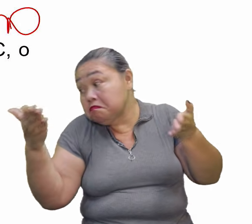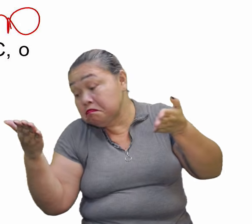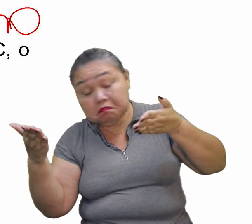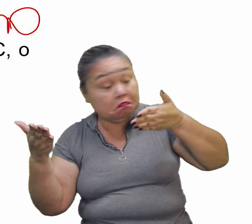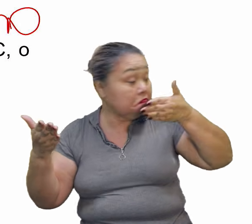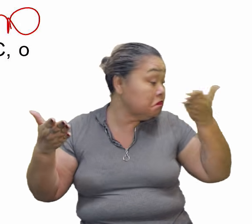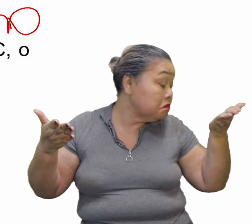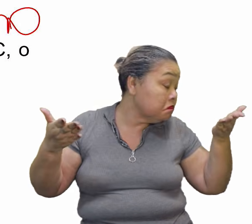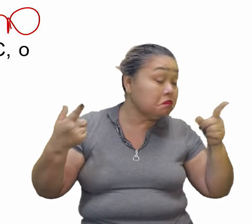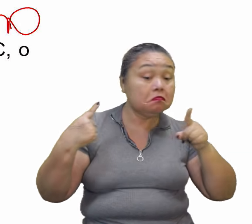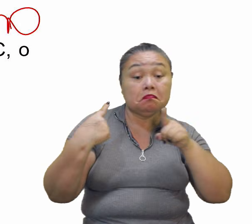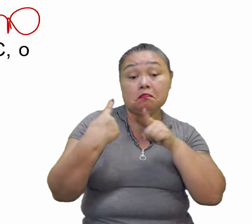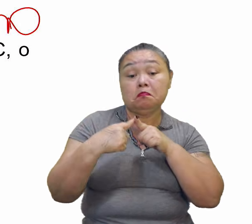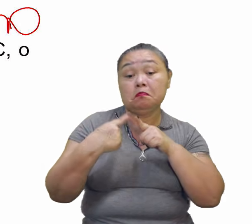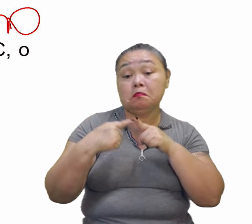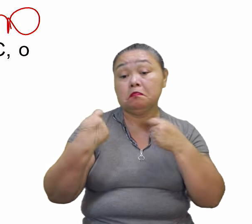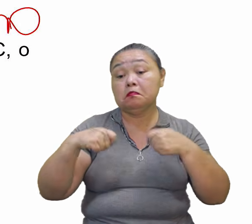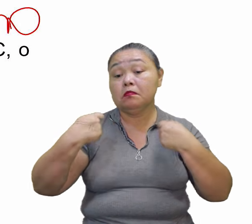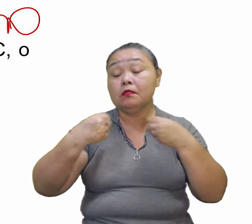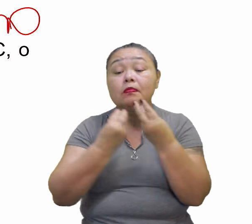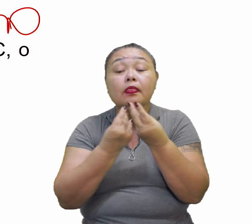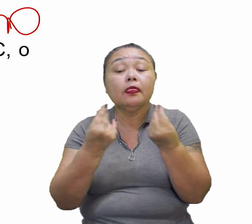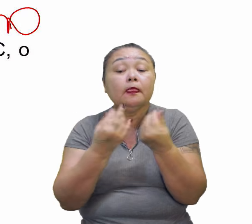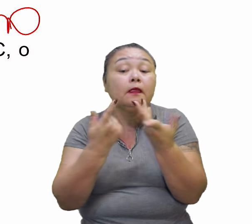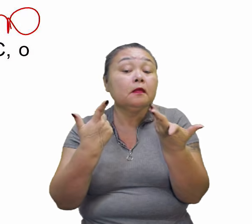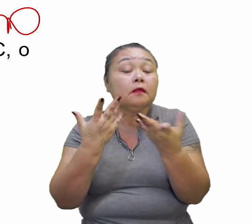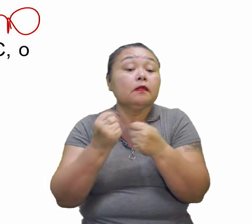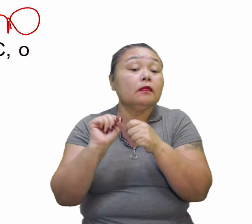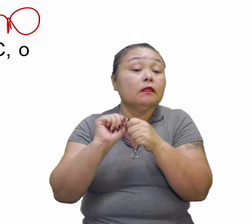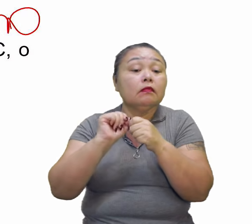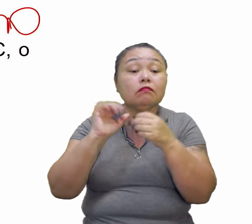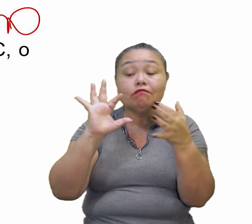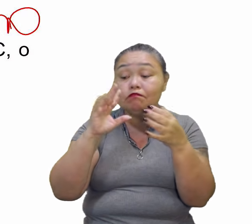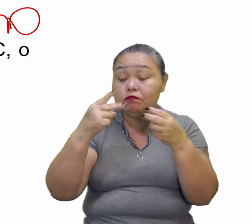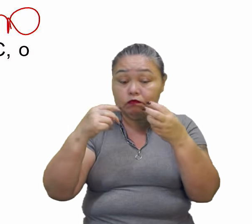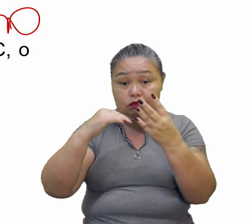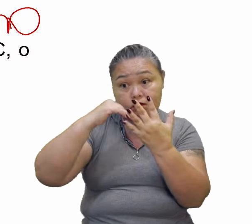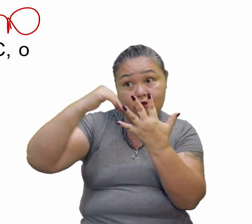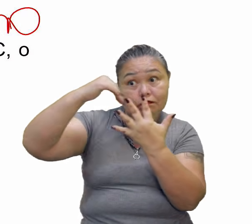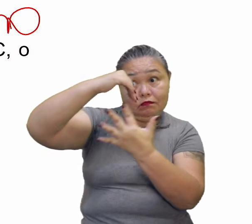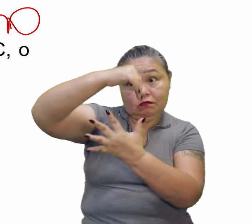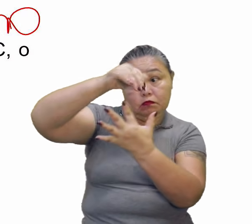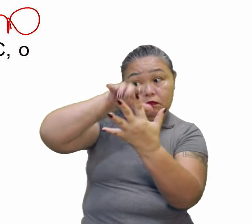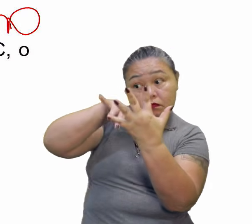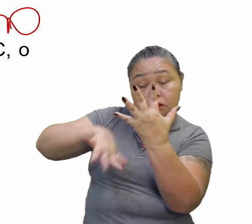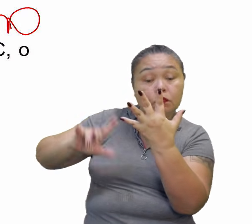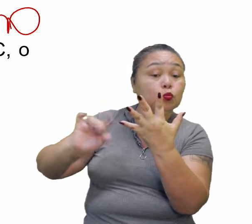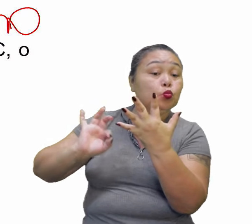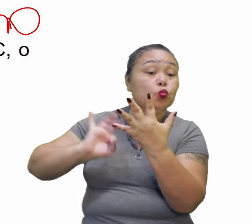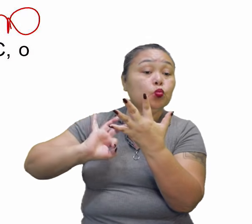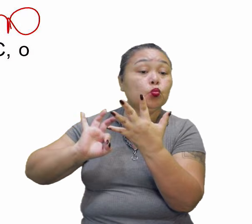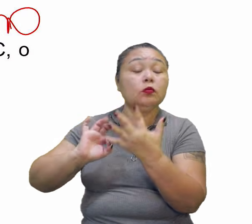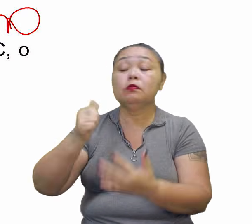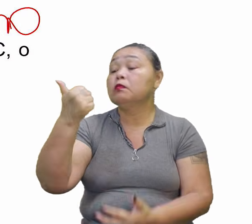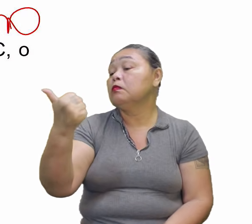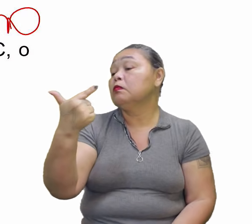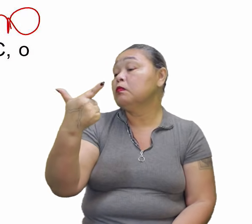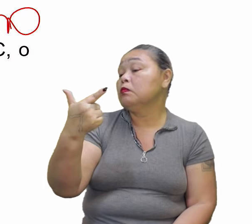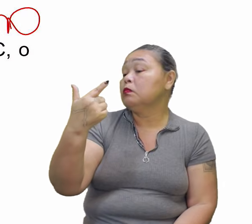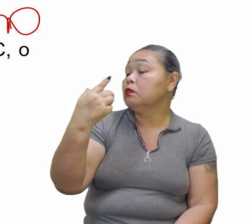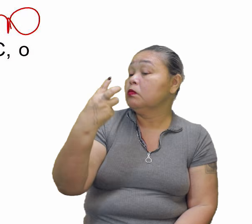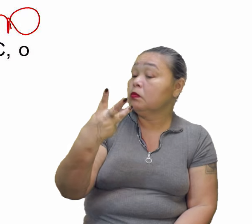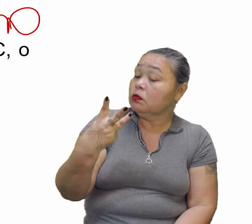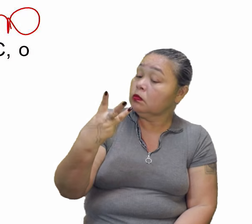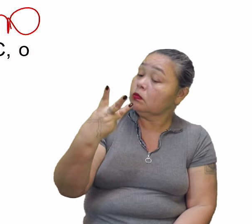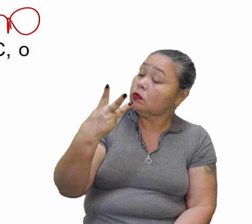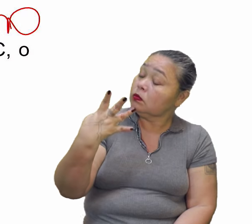extremidade. Por quê? Porque não tem saturação nem ramificação. Então, vamos lá. 1, 2,